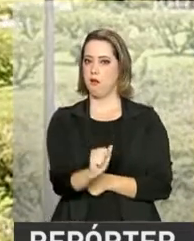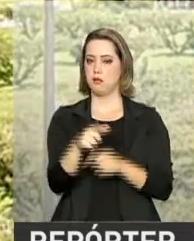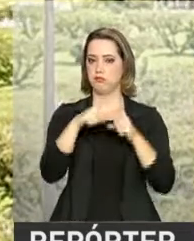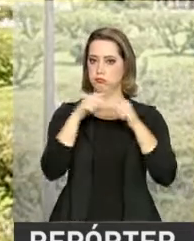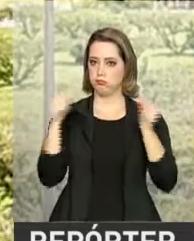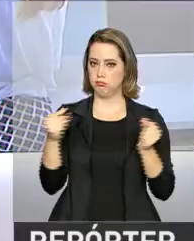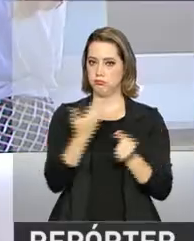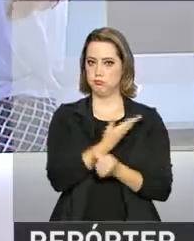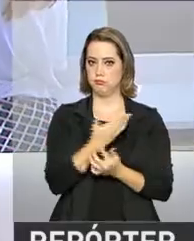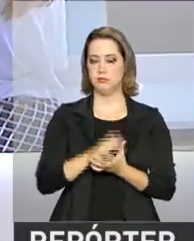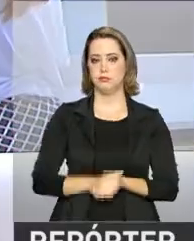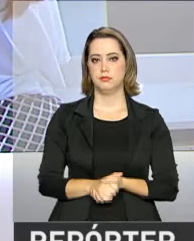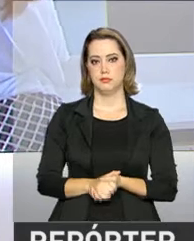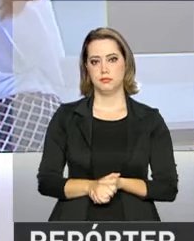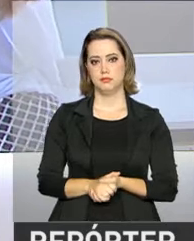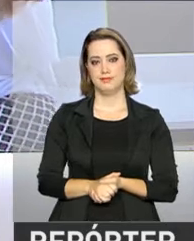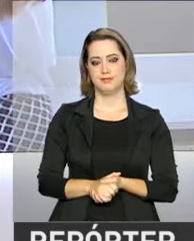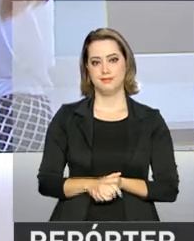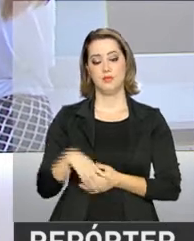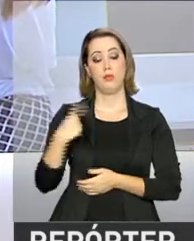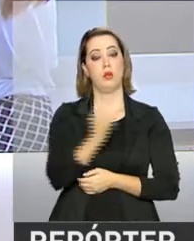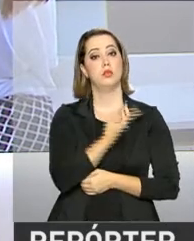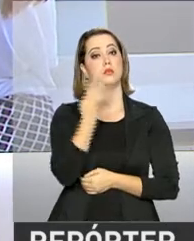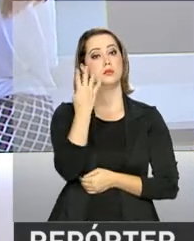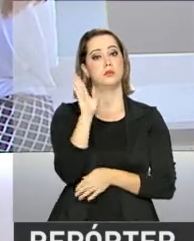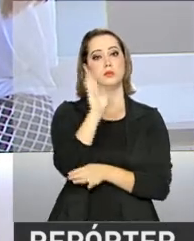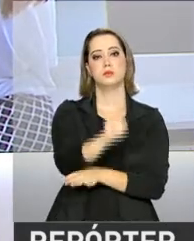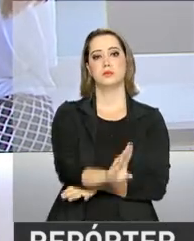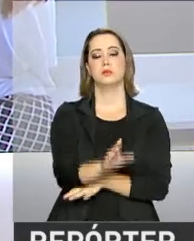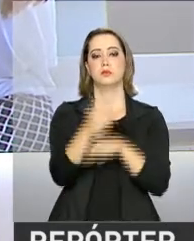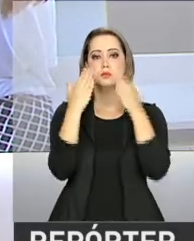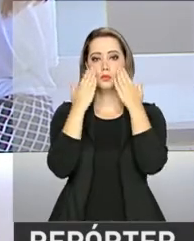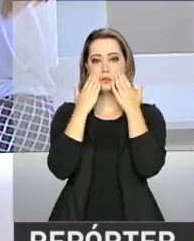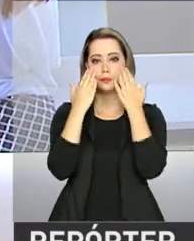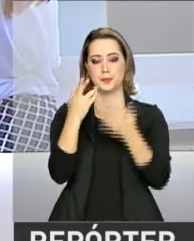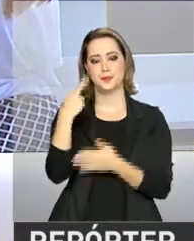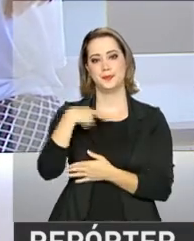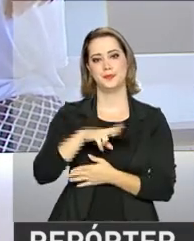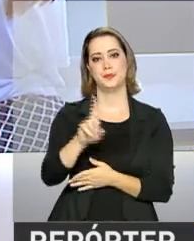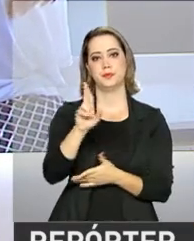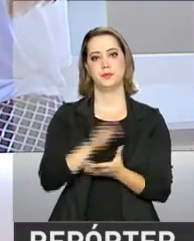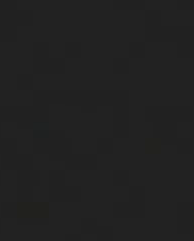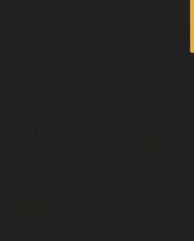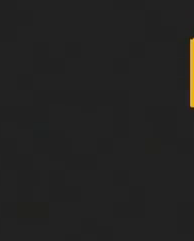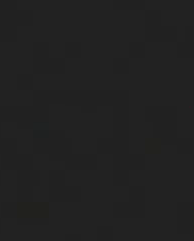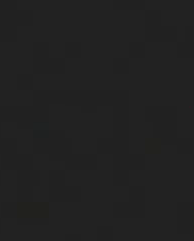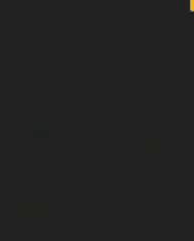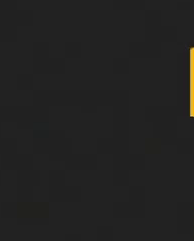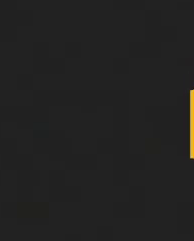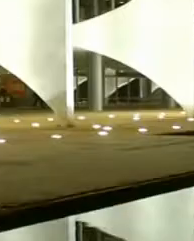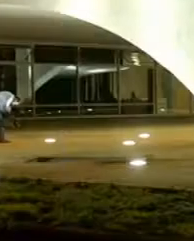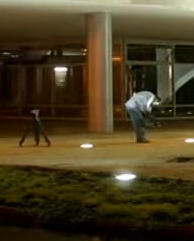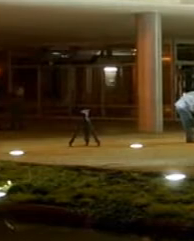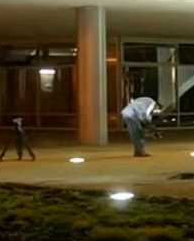brasília nós voltamos às quatro da tarde na próxima edição do repórter nbr